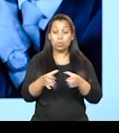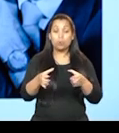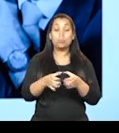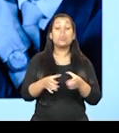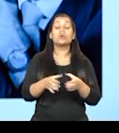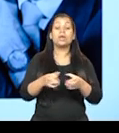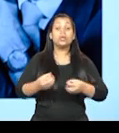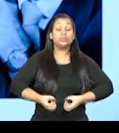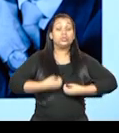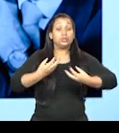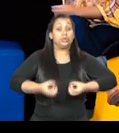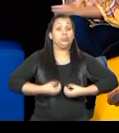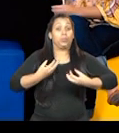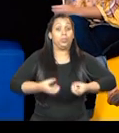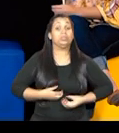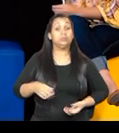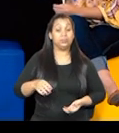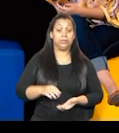Brasil.